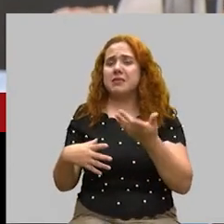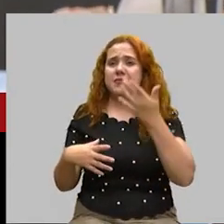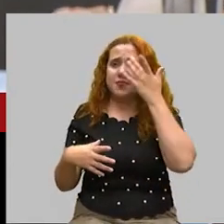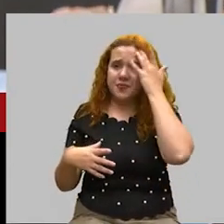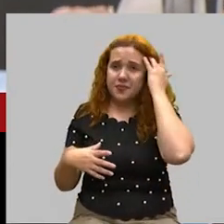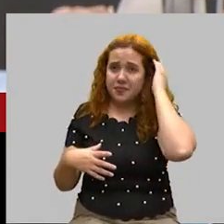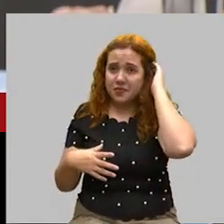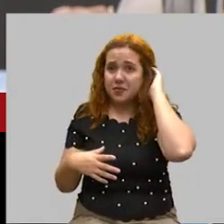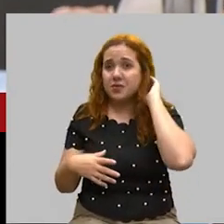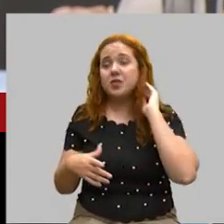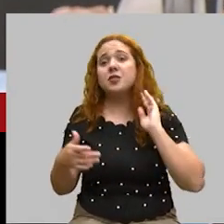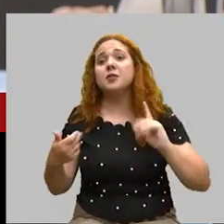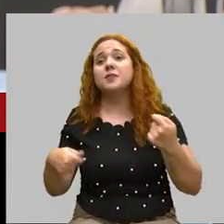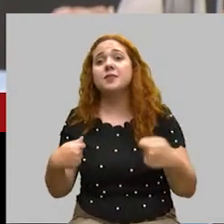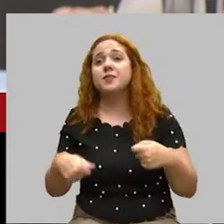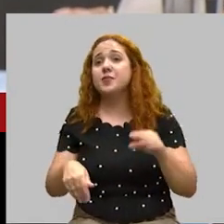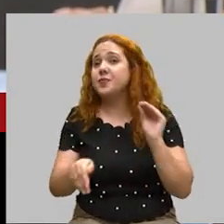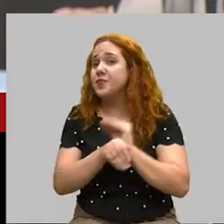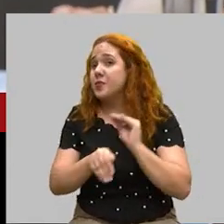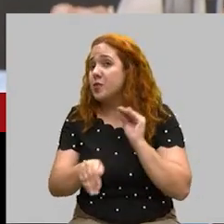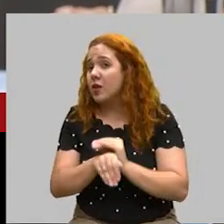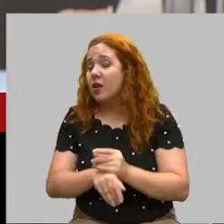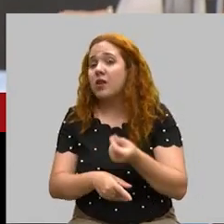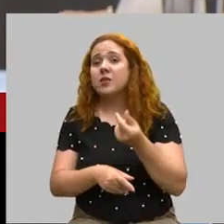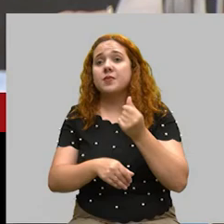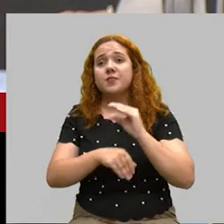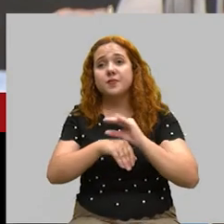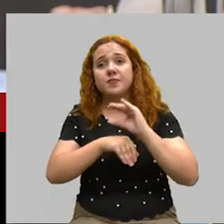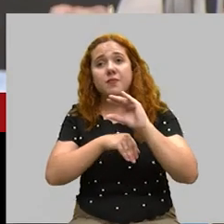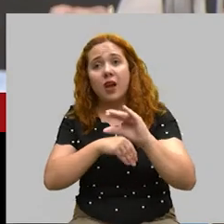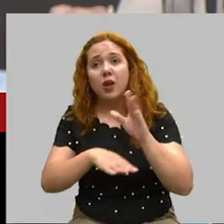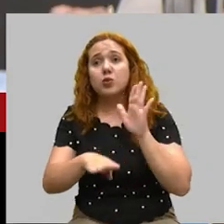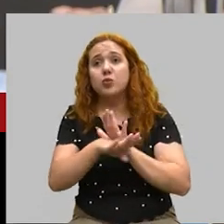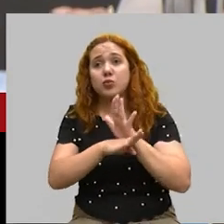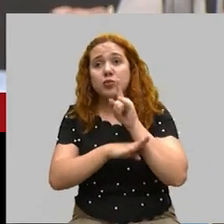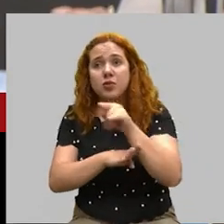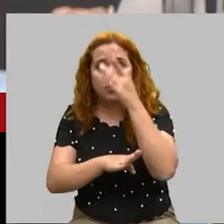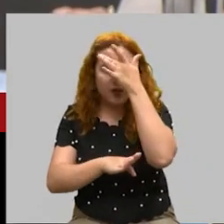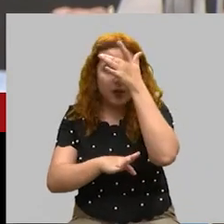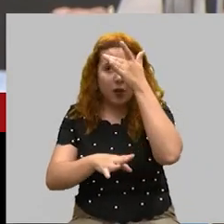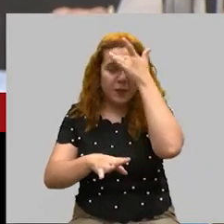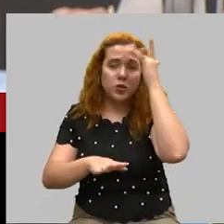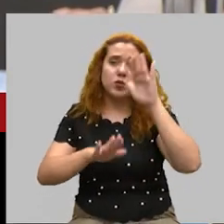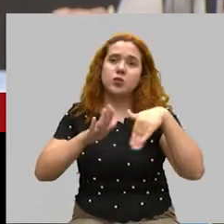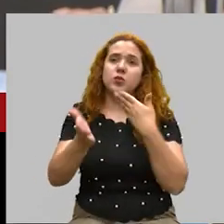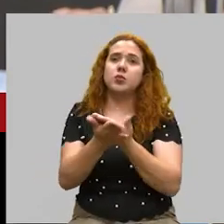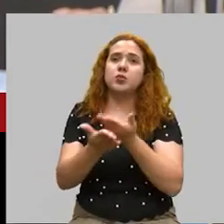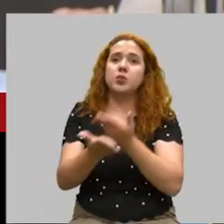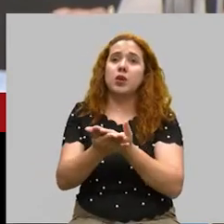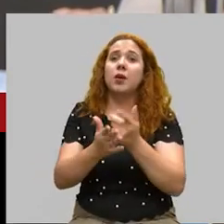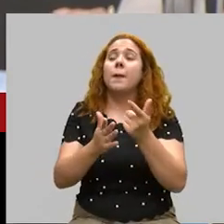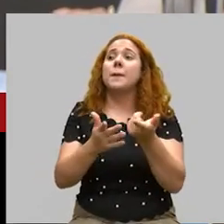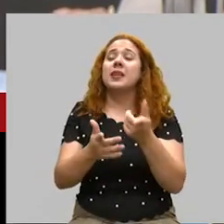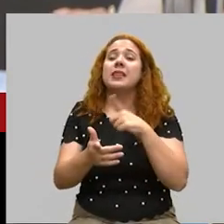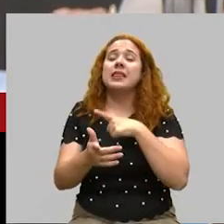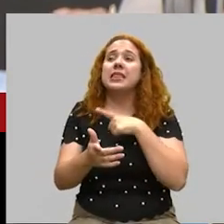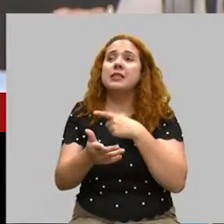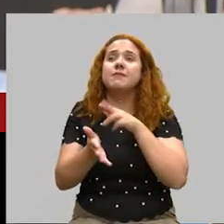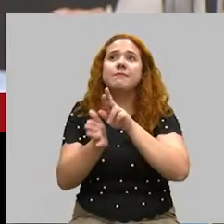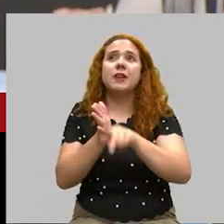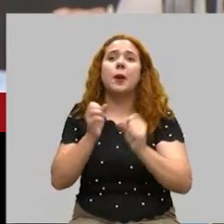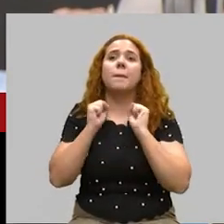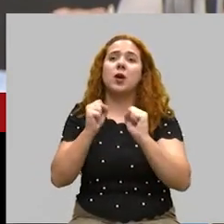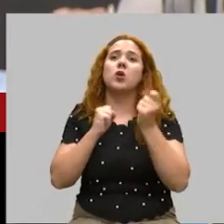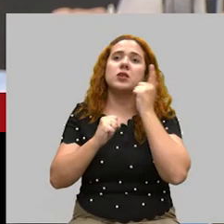envolve custeio isso envolve assistência estudantil isso envolve permanência e condições decentes de estudar e aprender e produzir